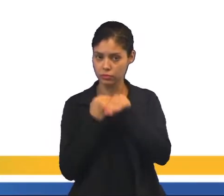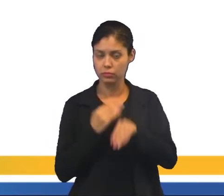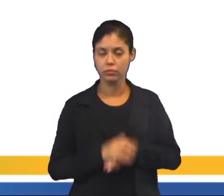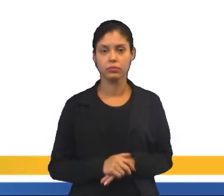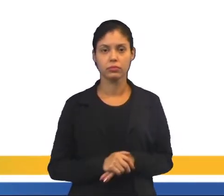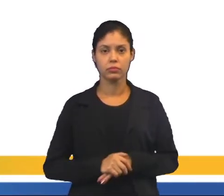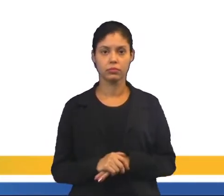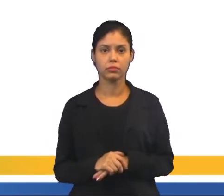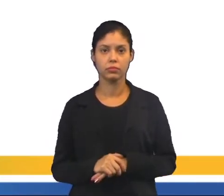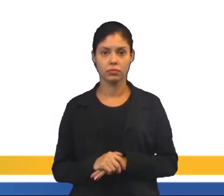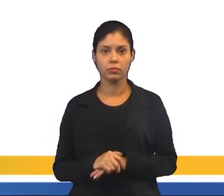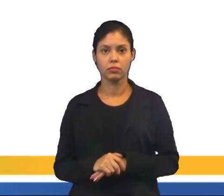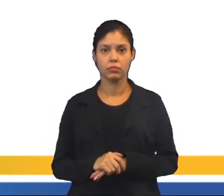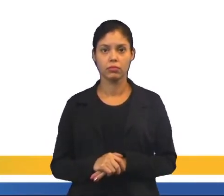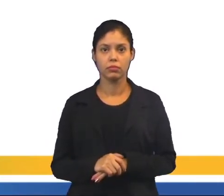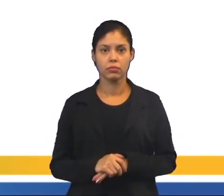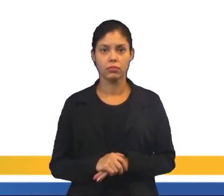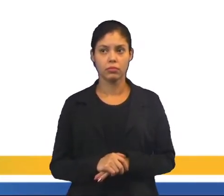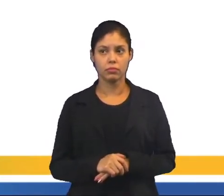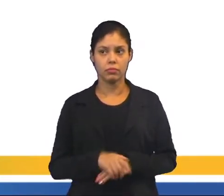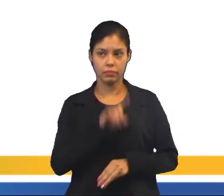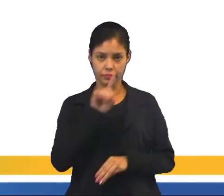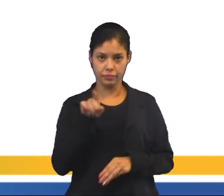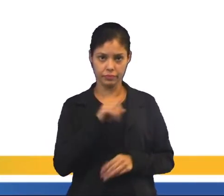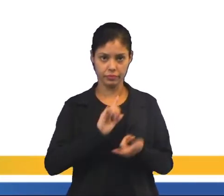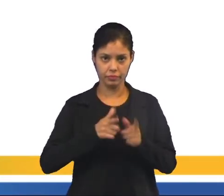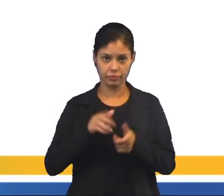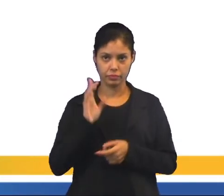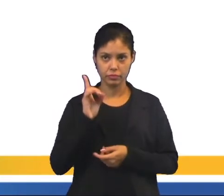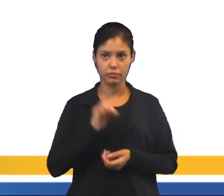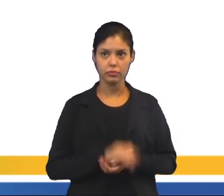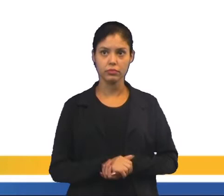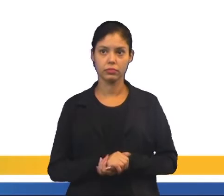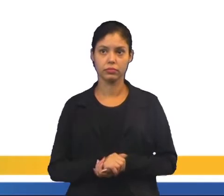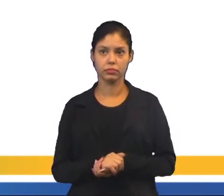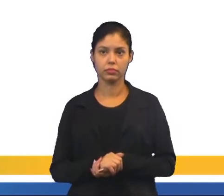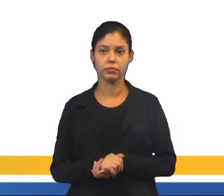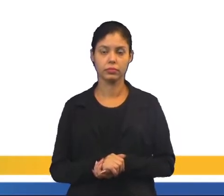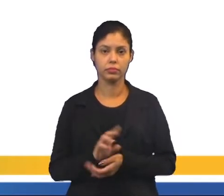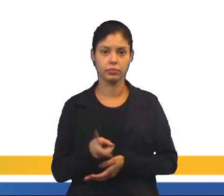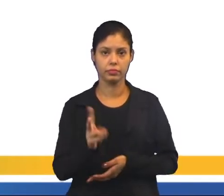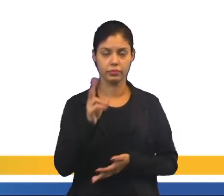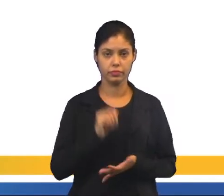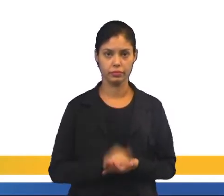proporção. Então, aí é marca cestinha, vamos continuar.